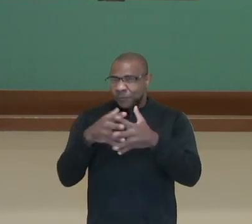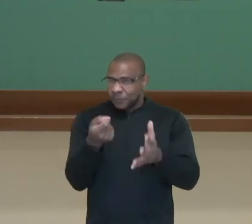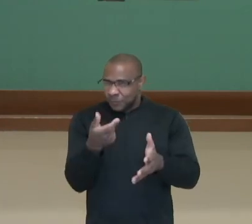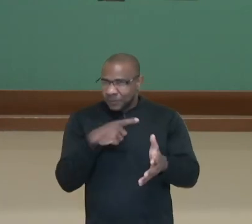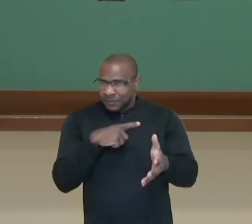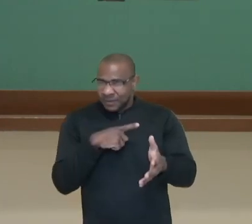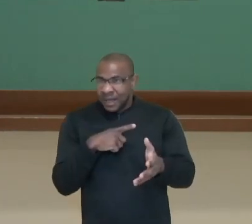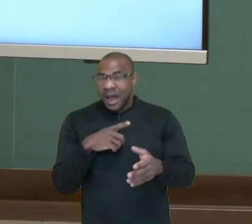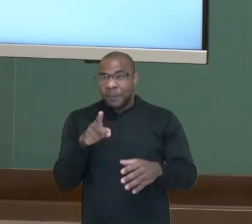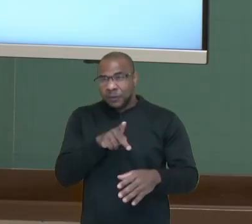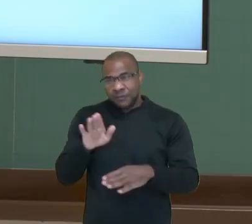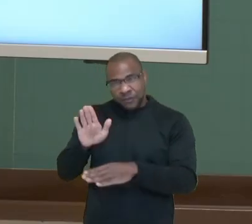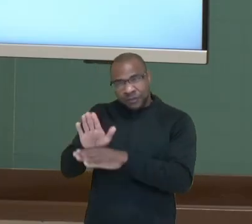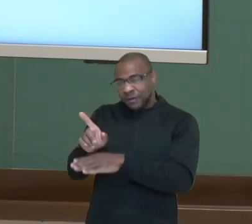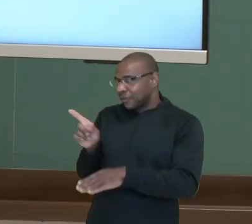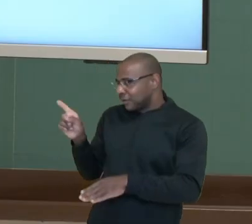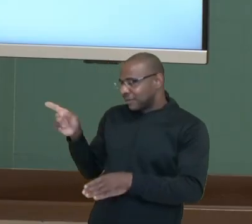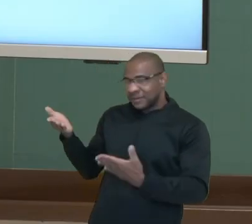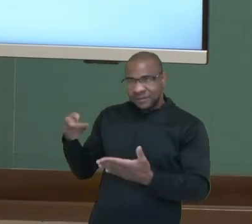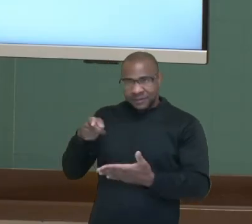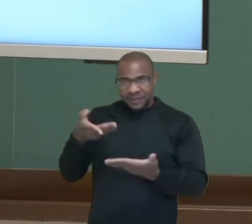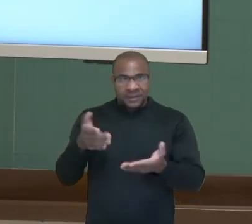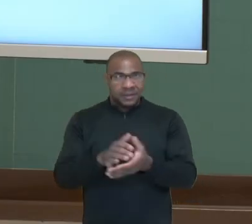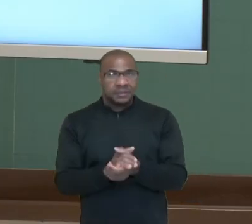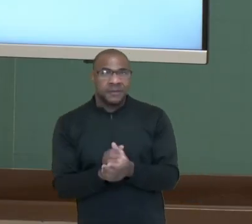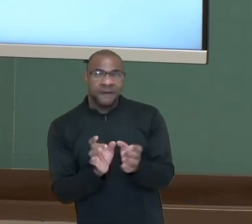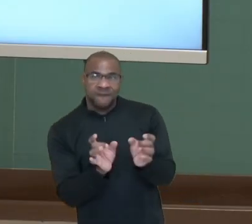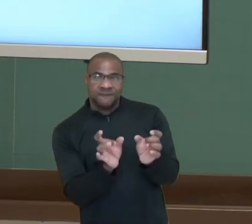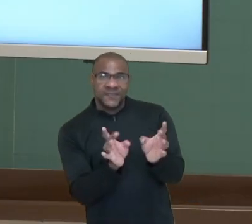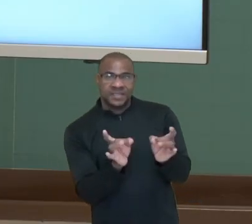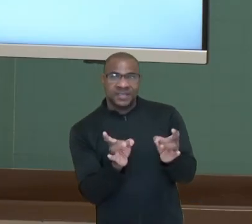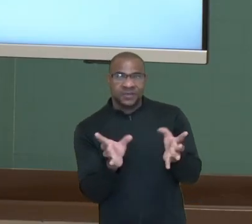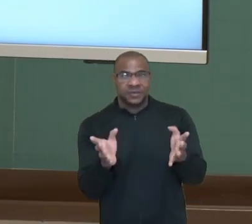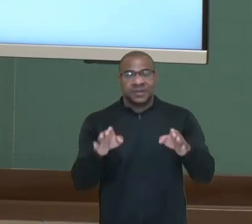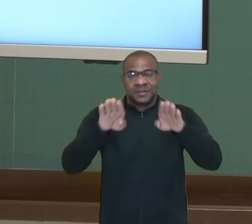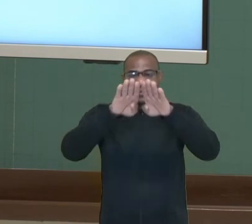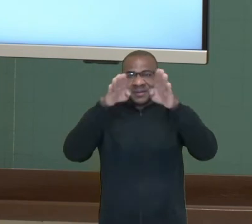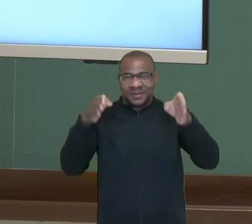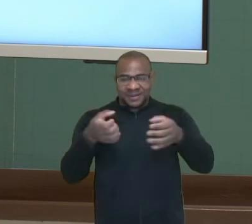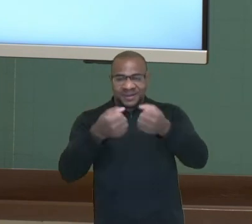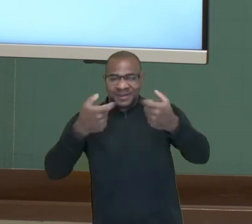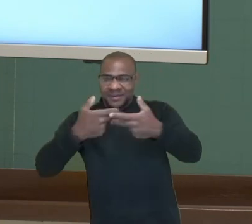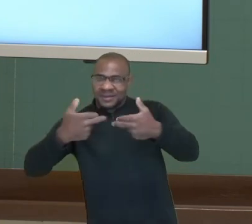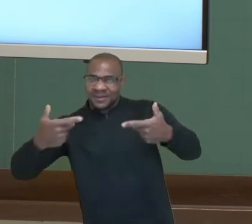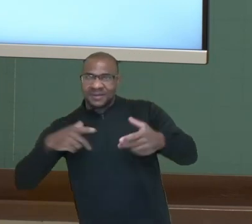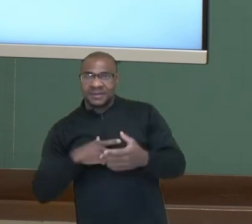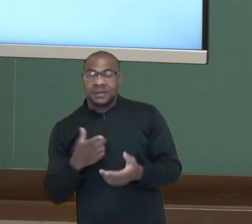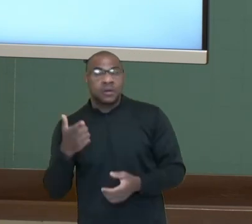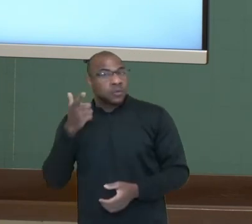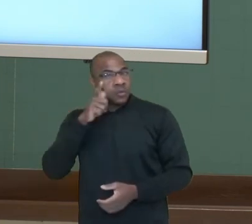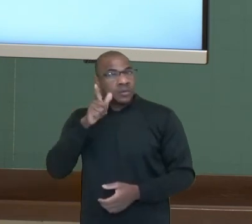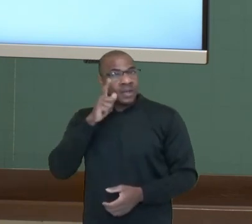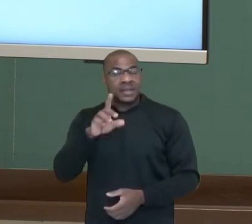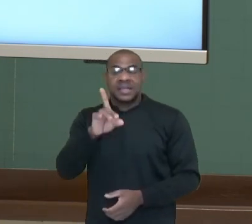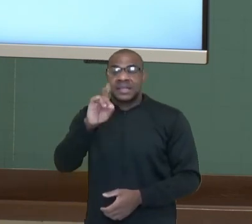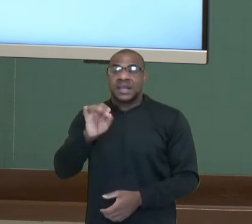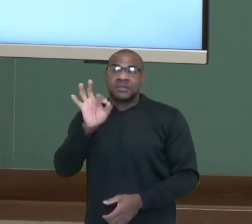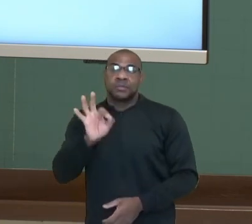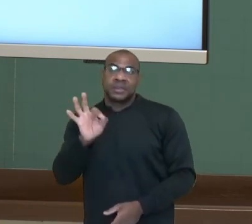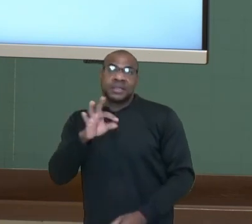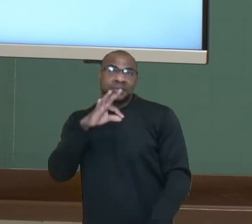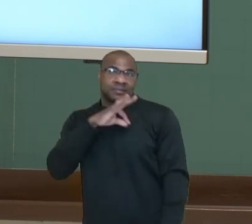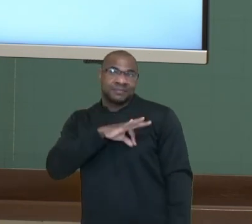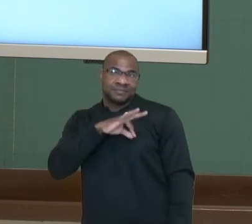corrigir. Uma vendedora de imóveis recebe como salário 10% do valor total das suas vendas. Não sei o salário